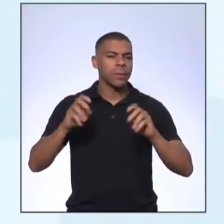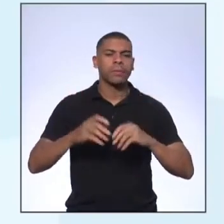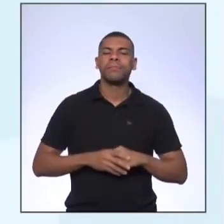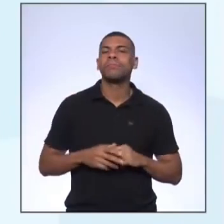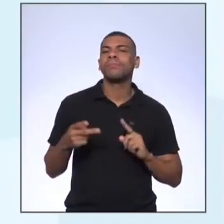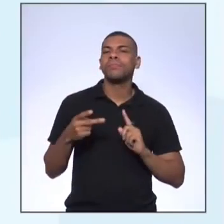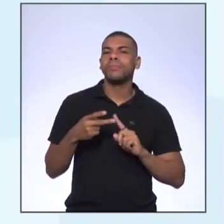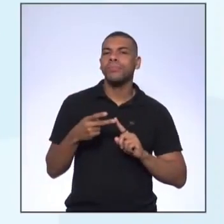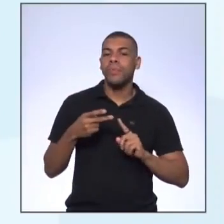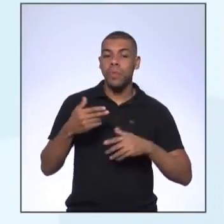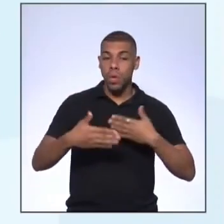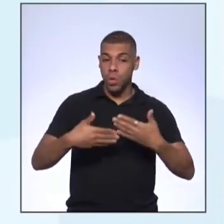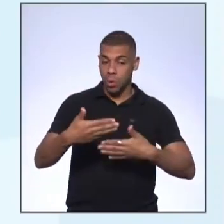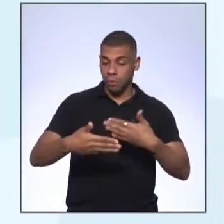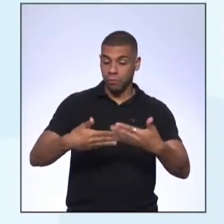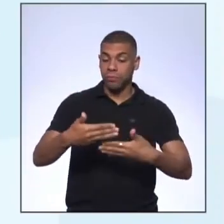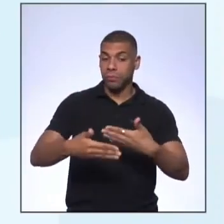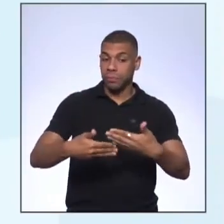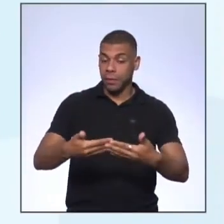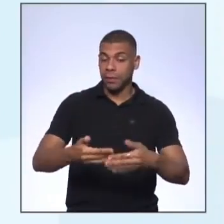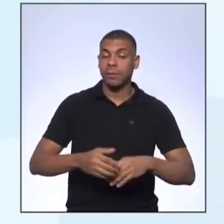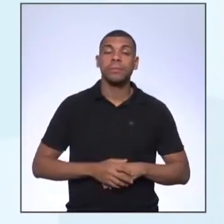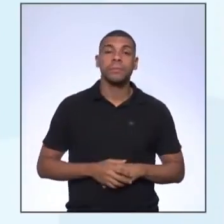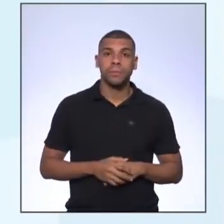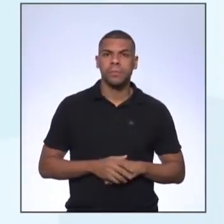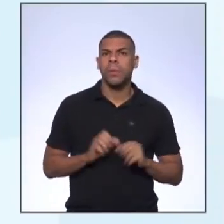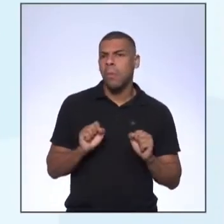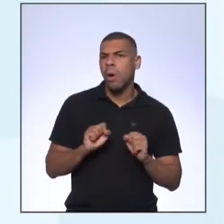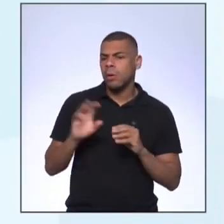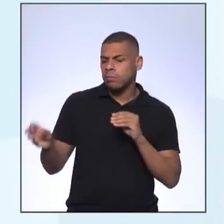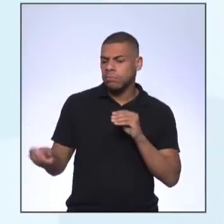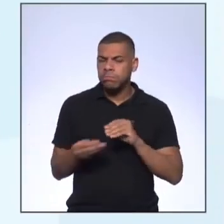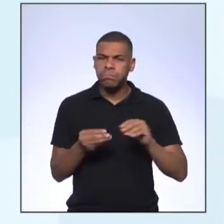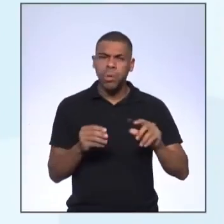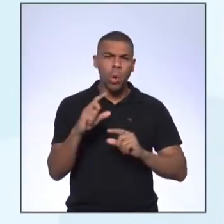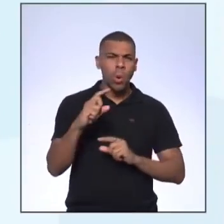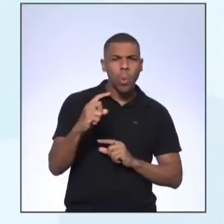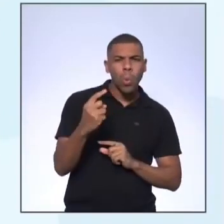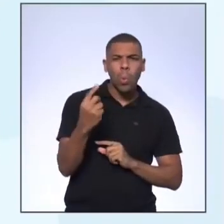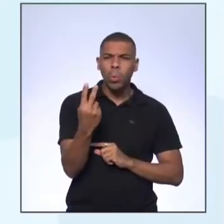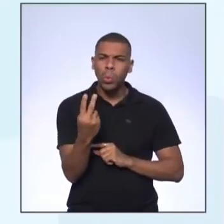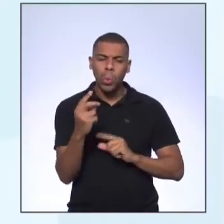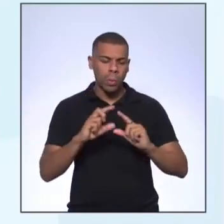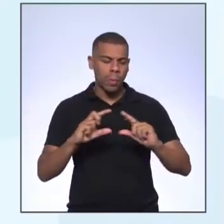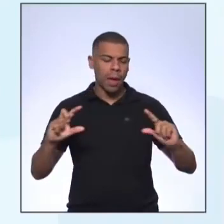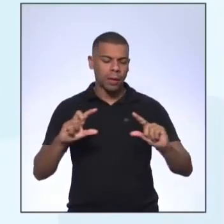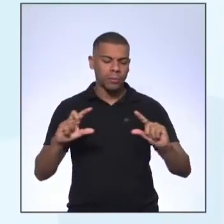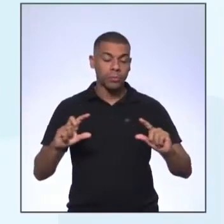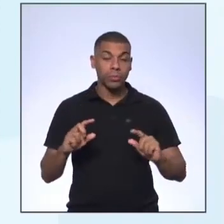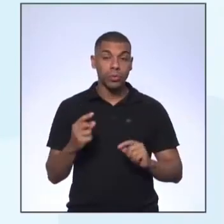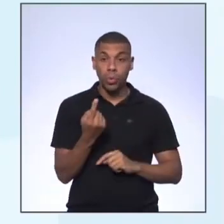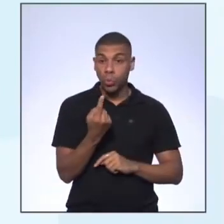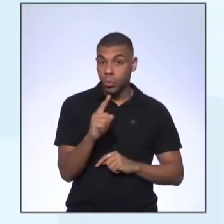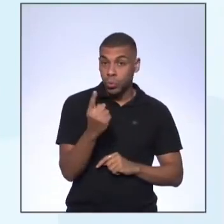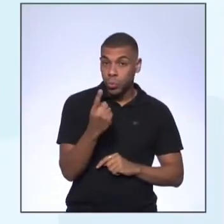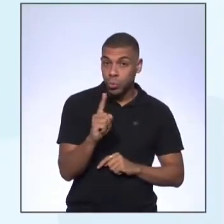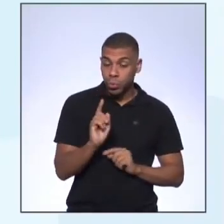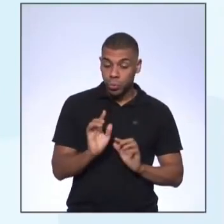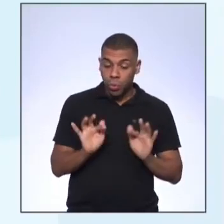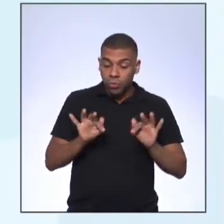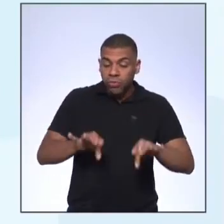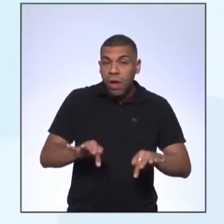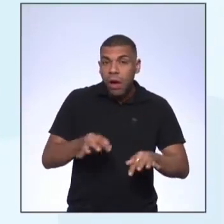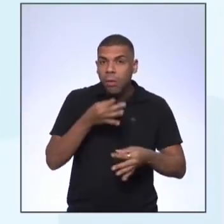introdução, desenvolvimento, que é a apresentação dos argumentos, você pode usar um parágrafo, 2 parágrafos, e a conclusão, que é onde tem aí